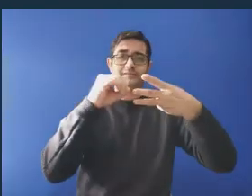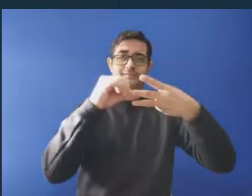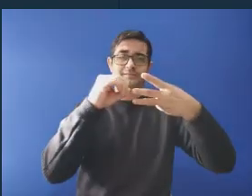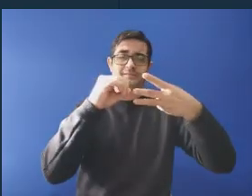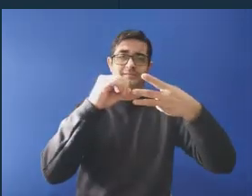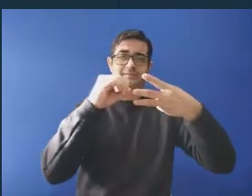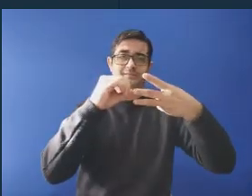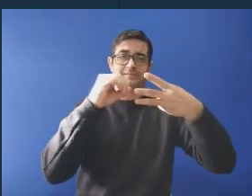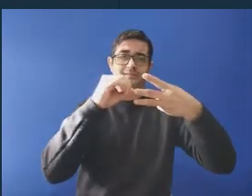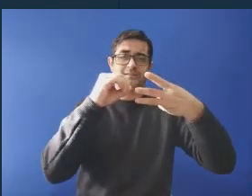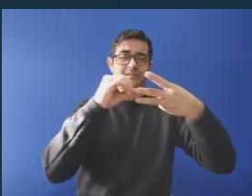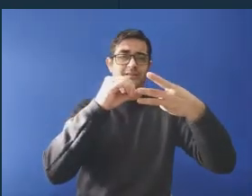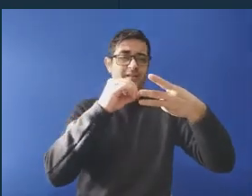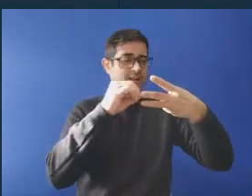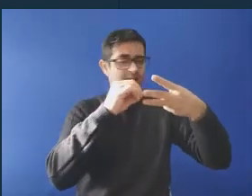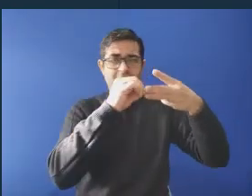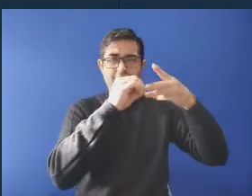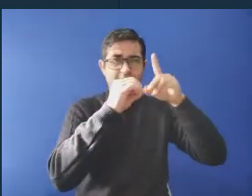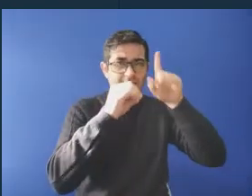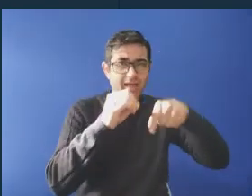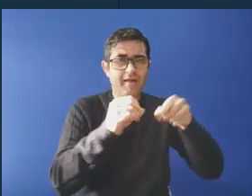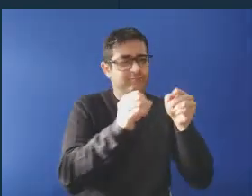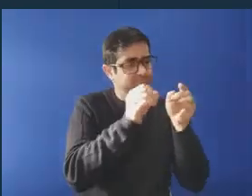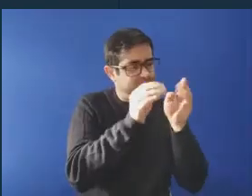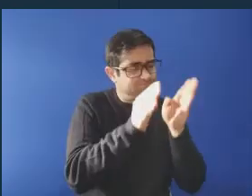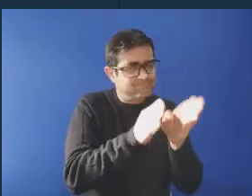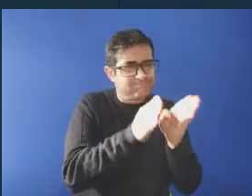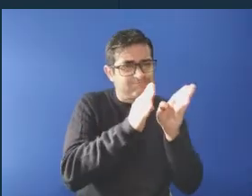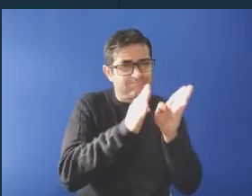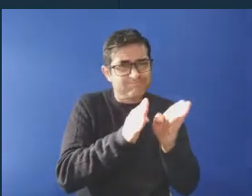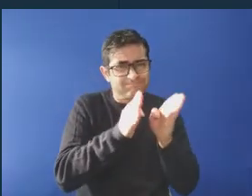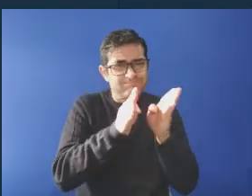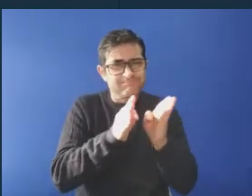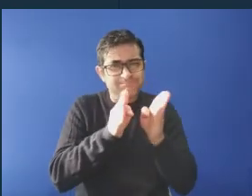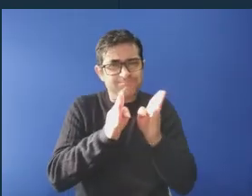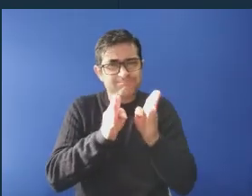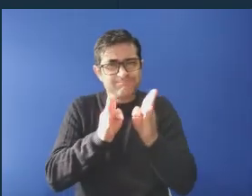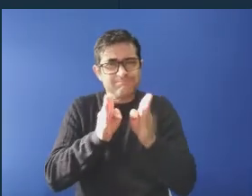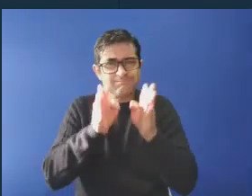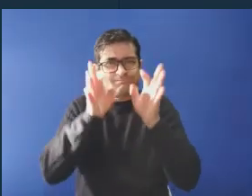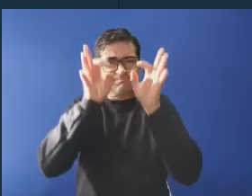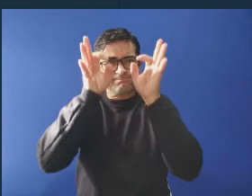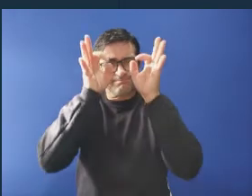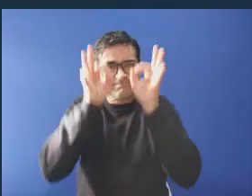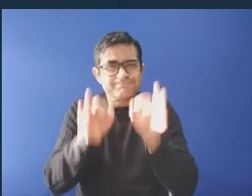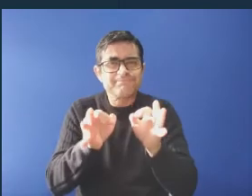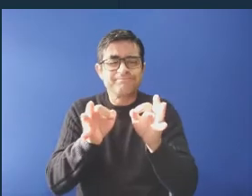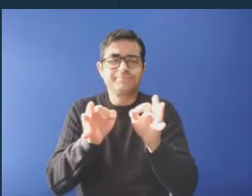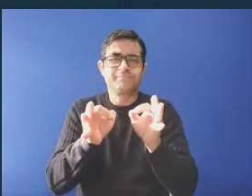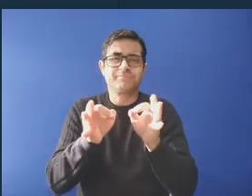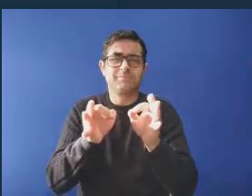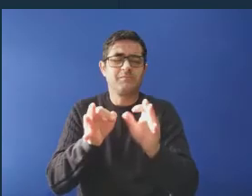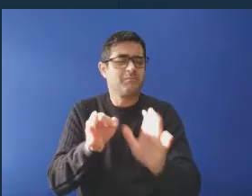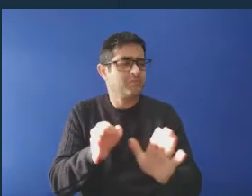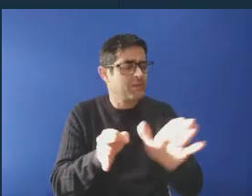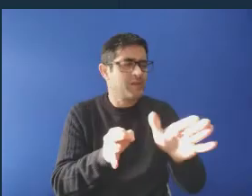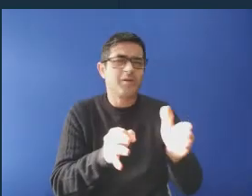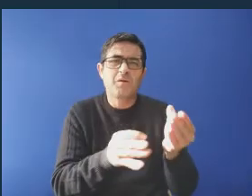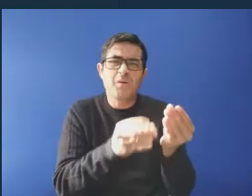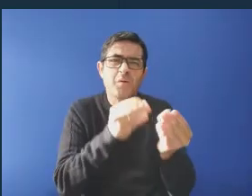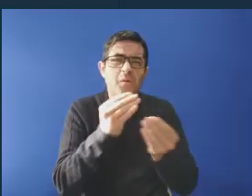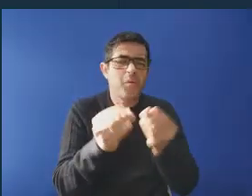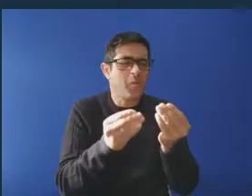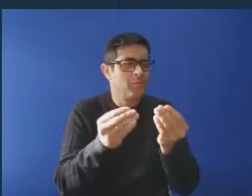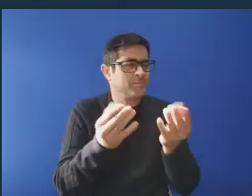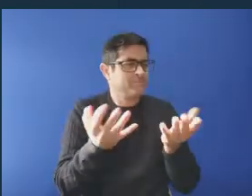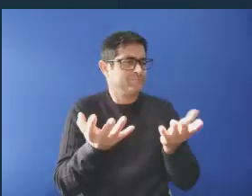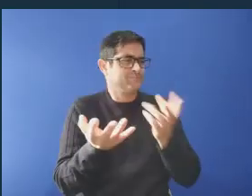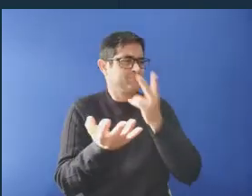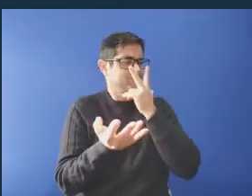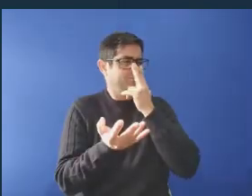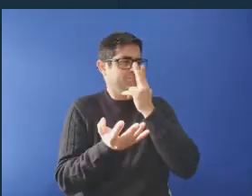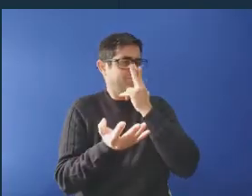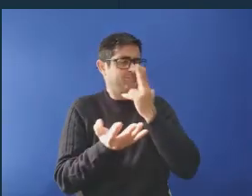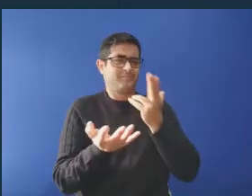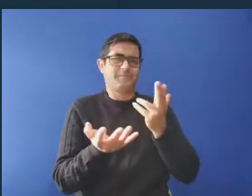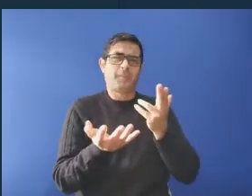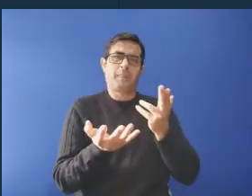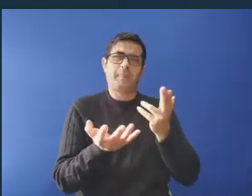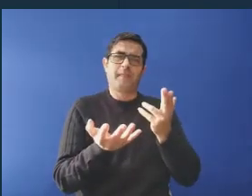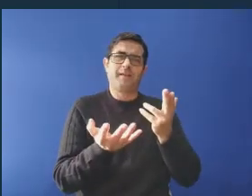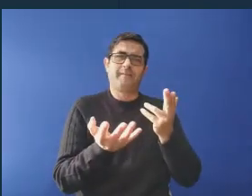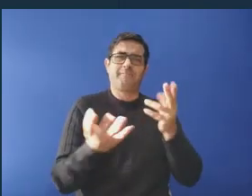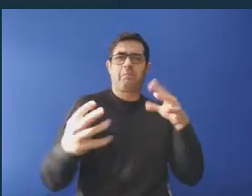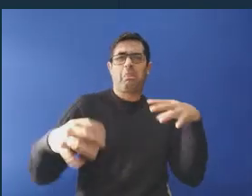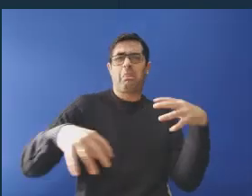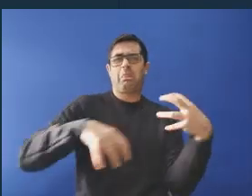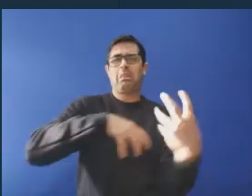extremamente organizada. Como ela pode ser tão organizada se o sistema deveria se desorganizar, se deveria